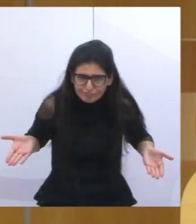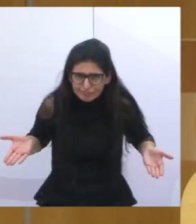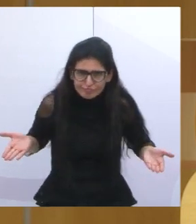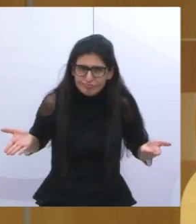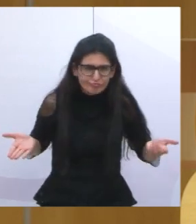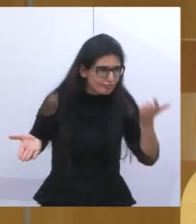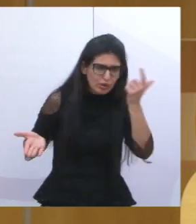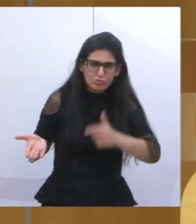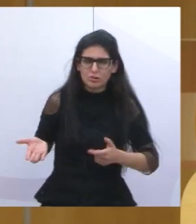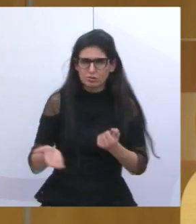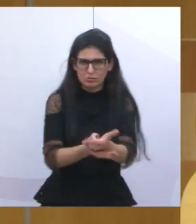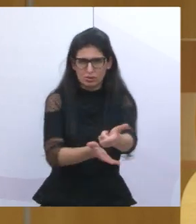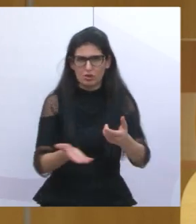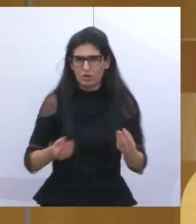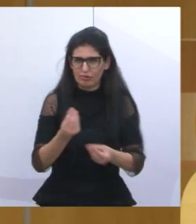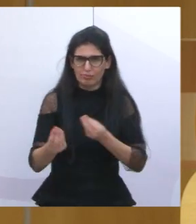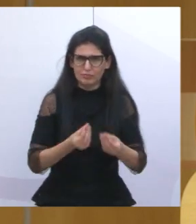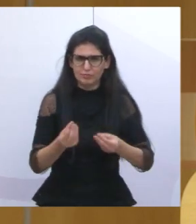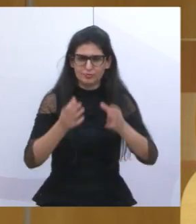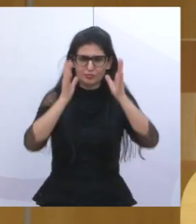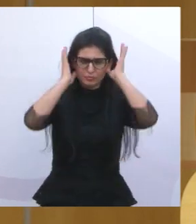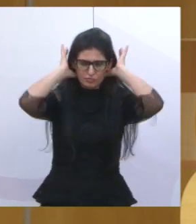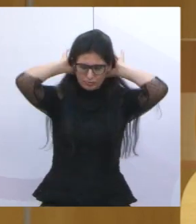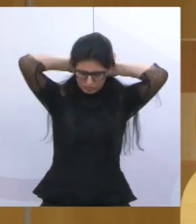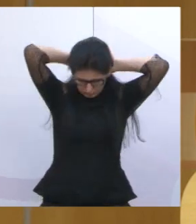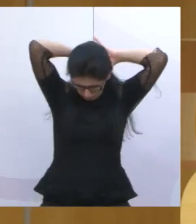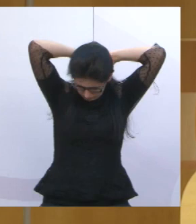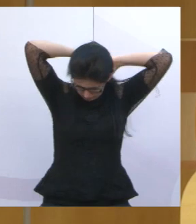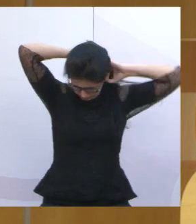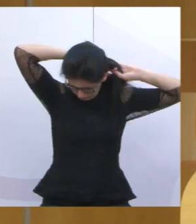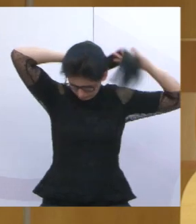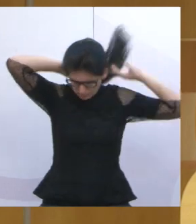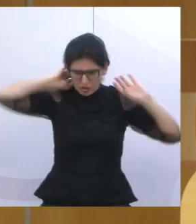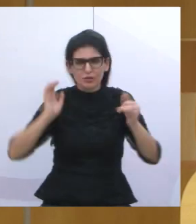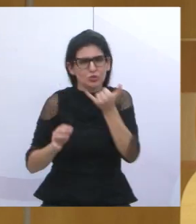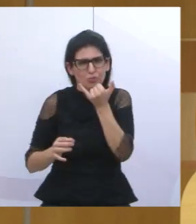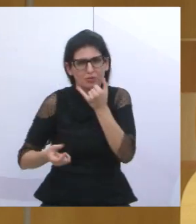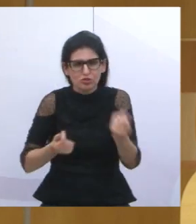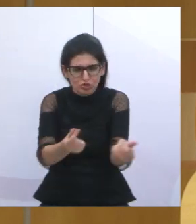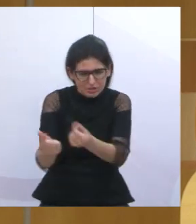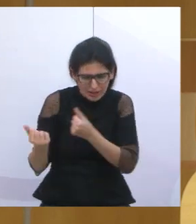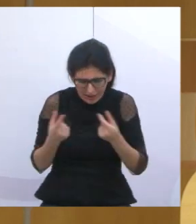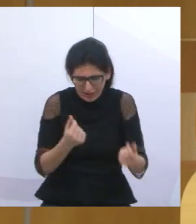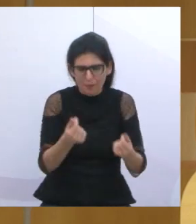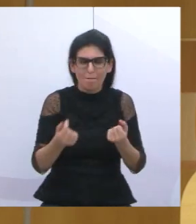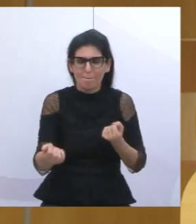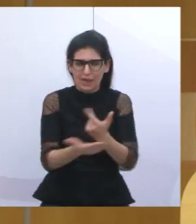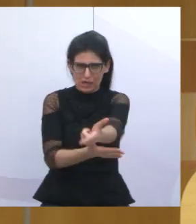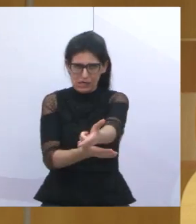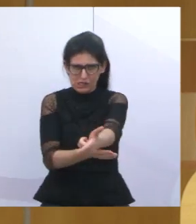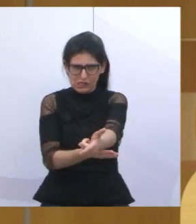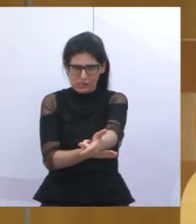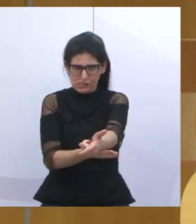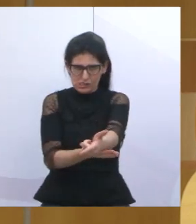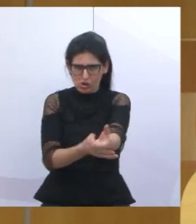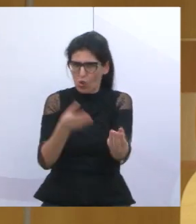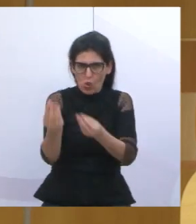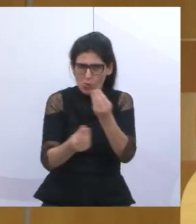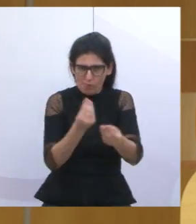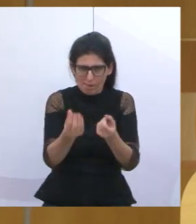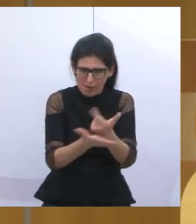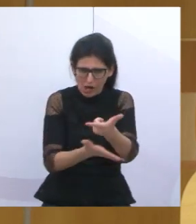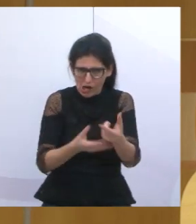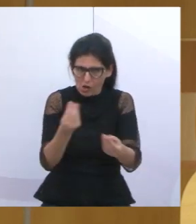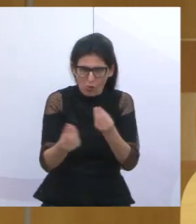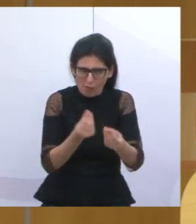na íntegra. Eu acho que é importante, né, a vereadora Lucimara disse bem aqui, em relação das construtoras ser obrigado a fazer toda